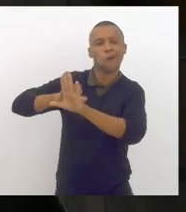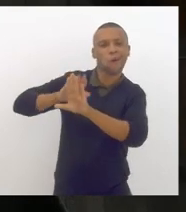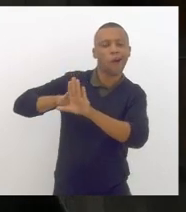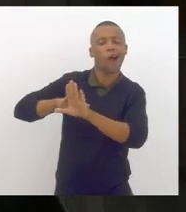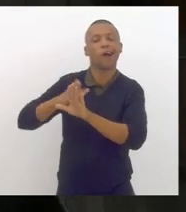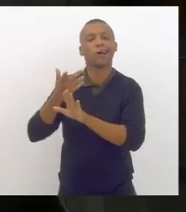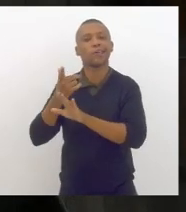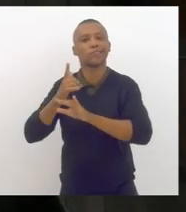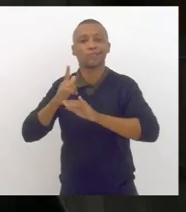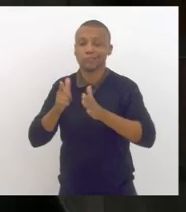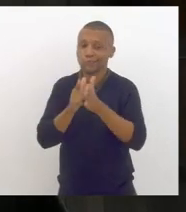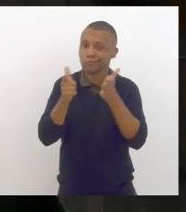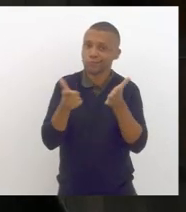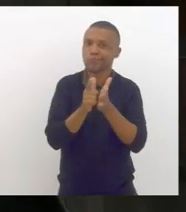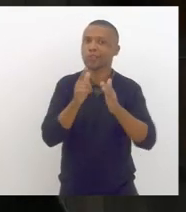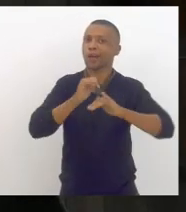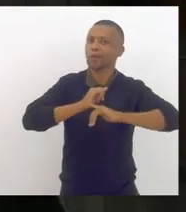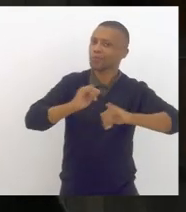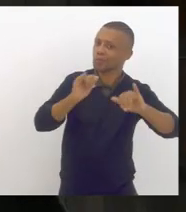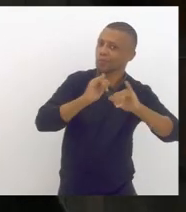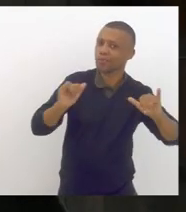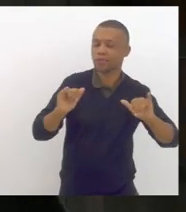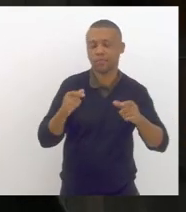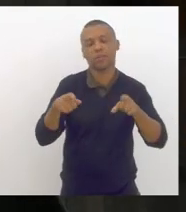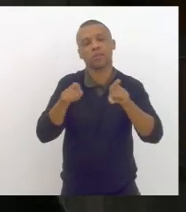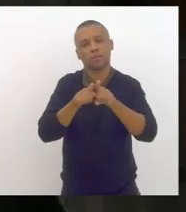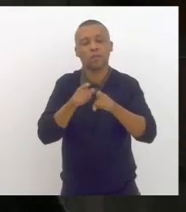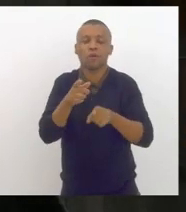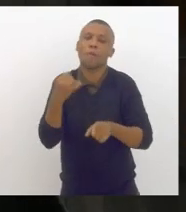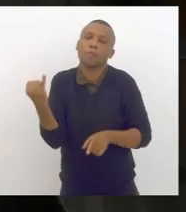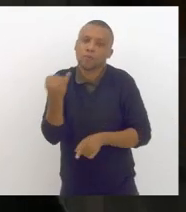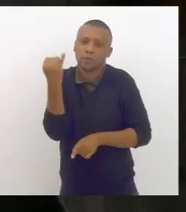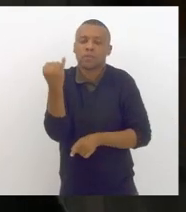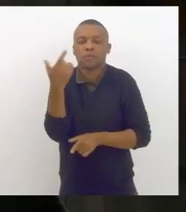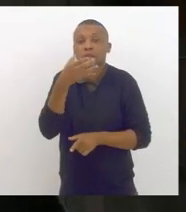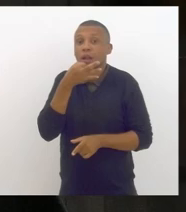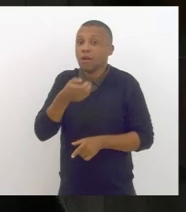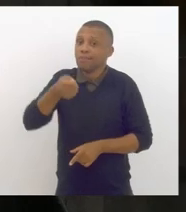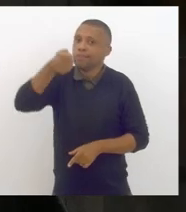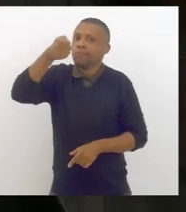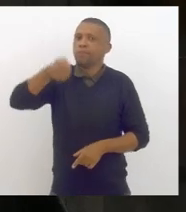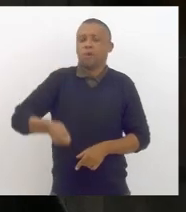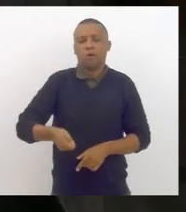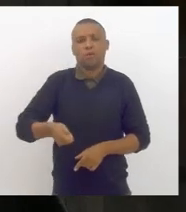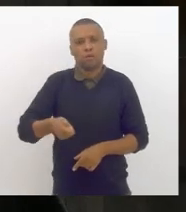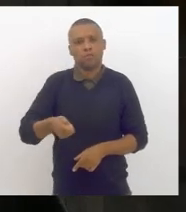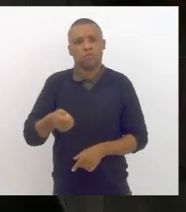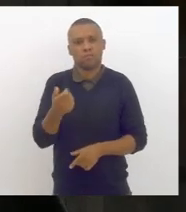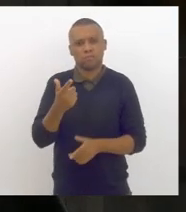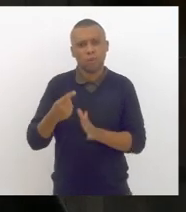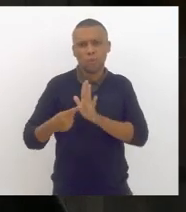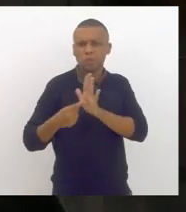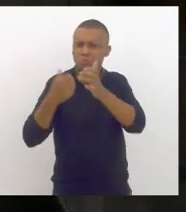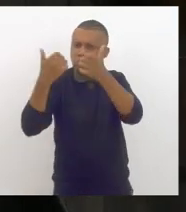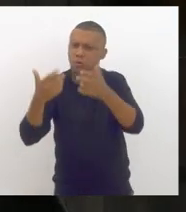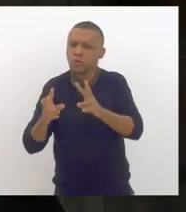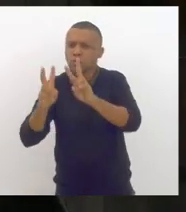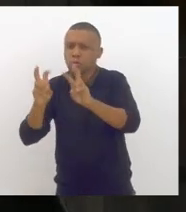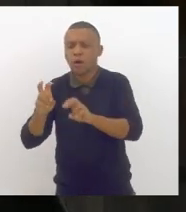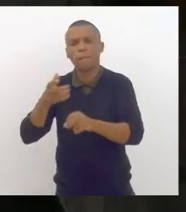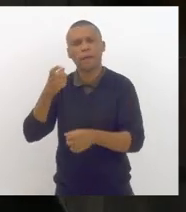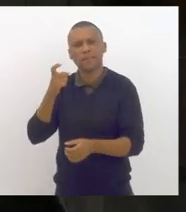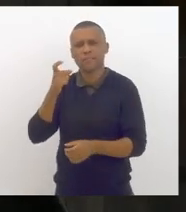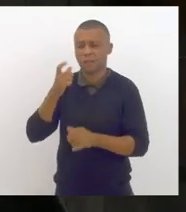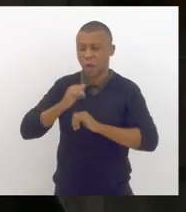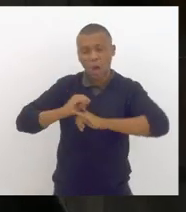de notícias e reportagens por isso ele foi muito feliz também quando bateu duro bateu Firme Nas falsas notícias